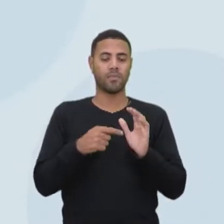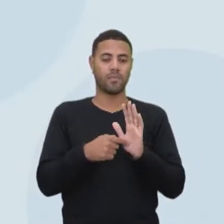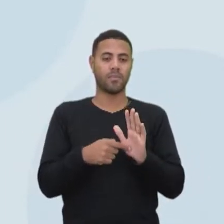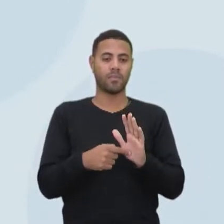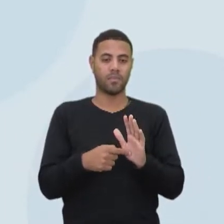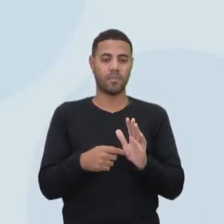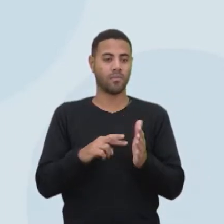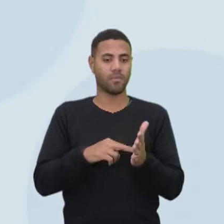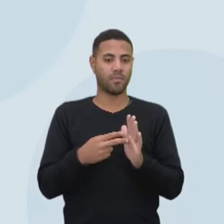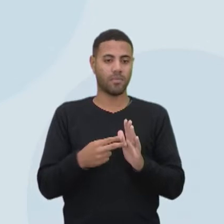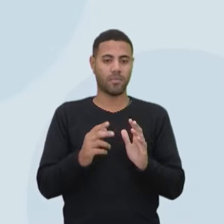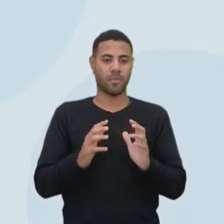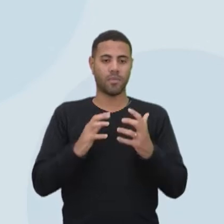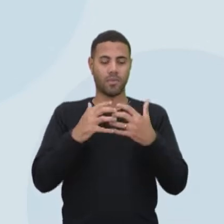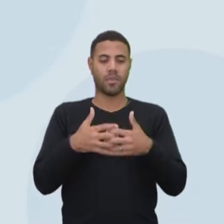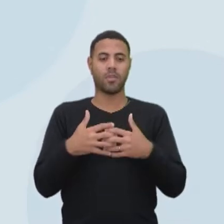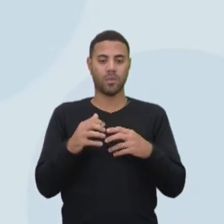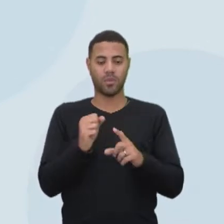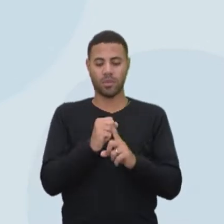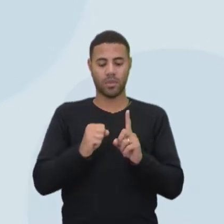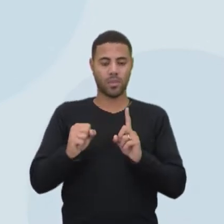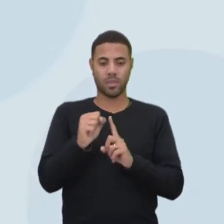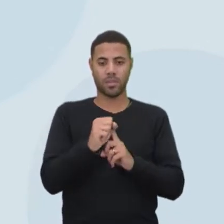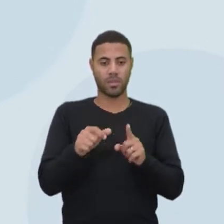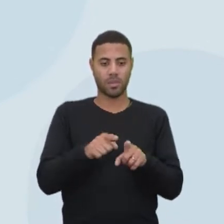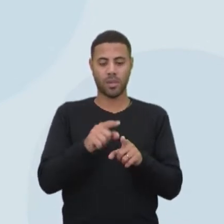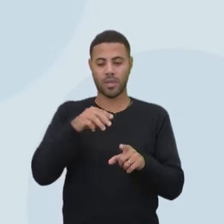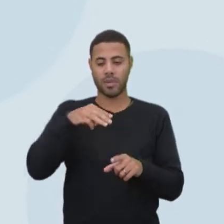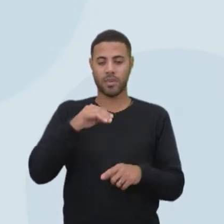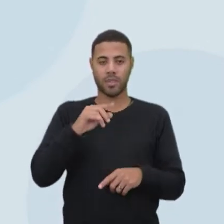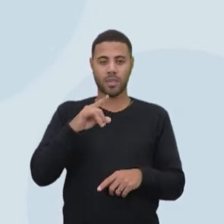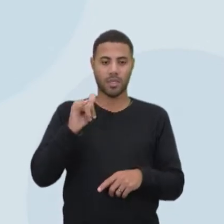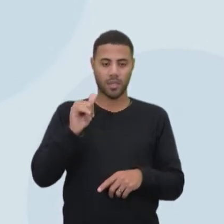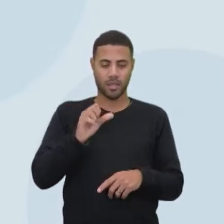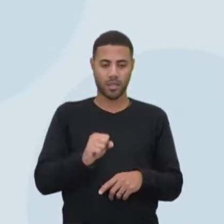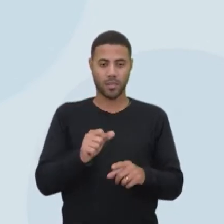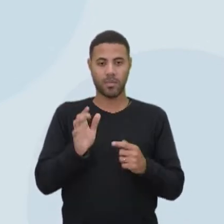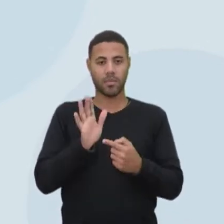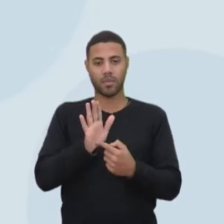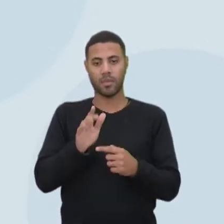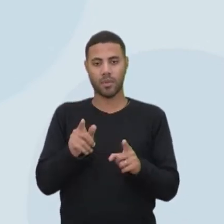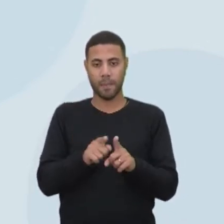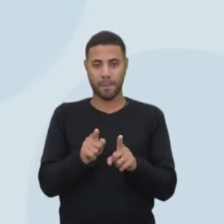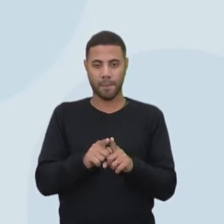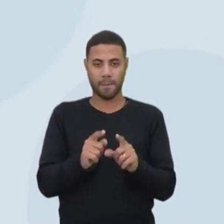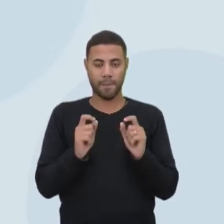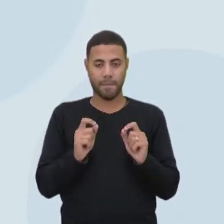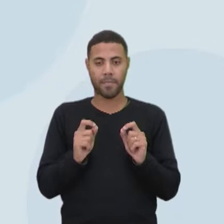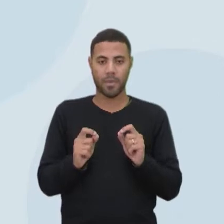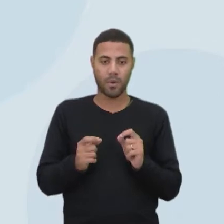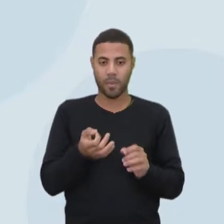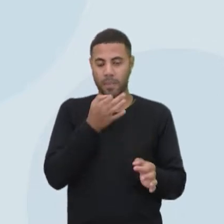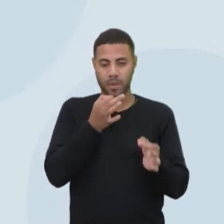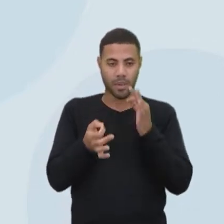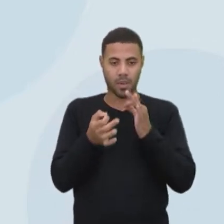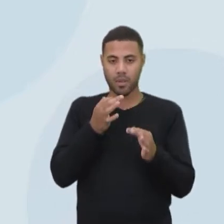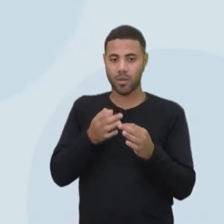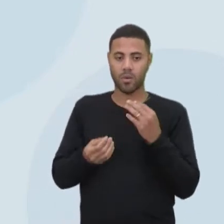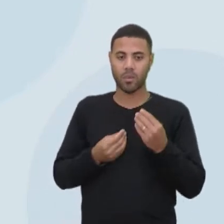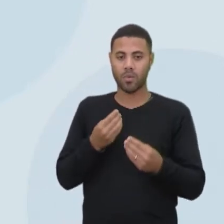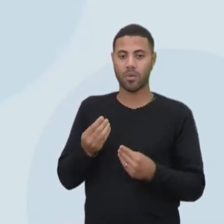função social, né? A função social das mídias deve, entre outras coisas, fomentar a criticidade